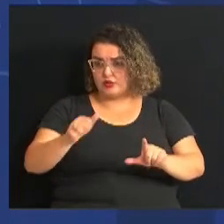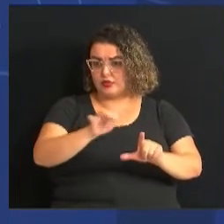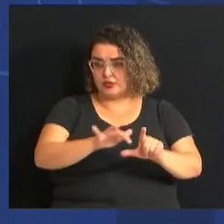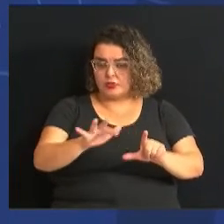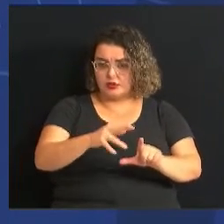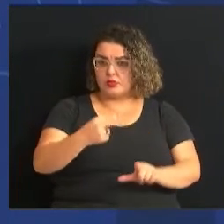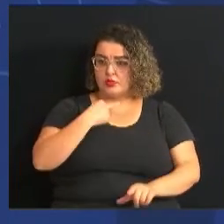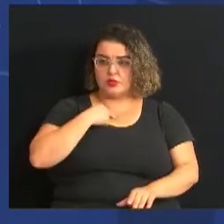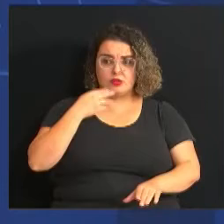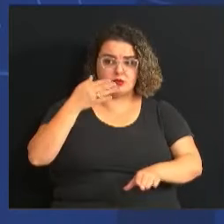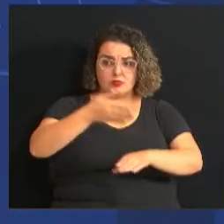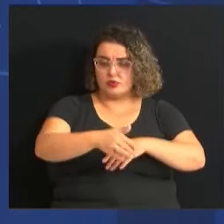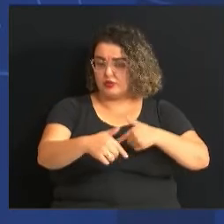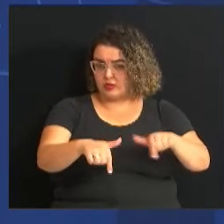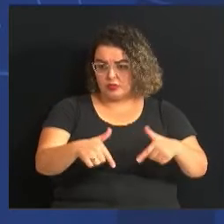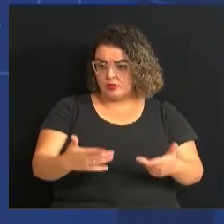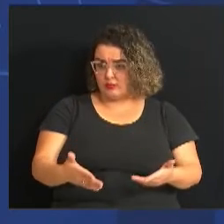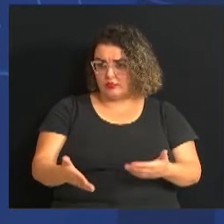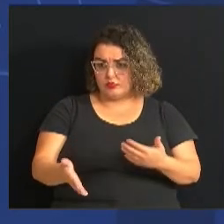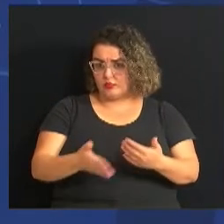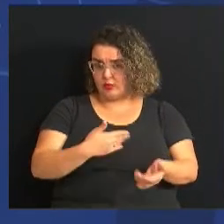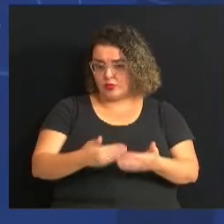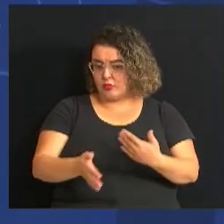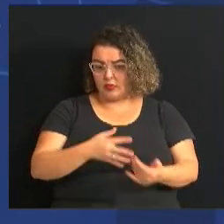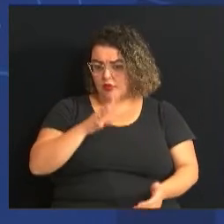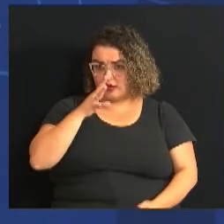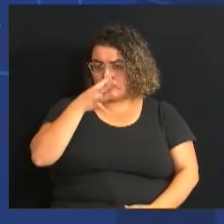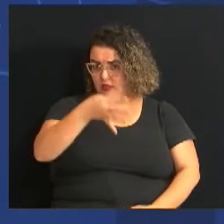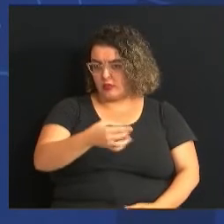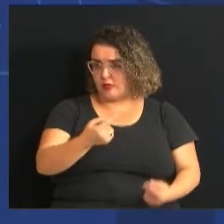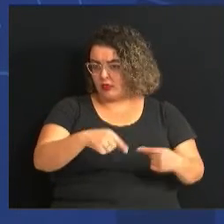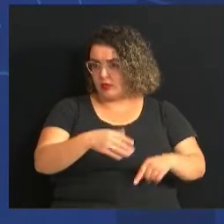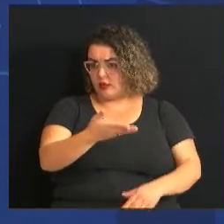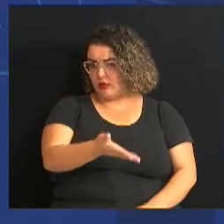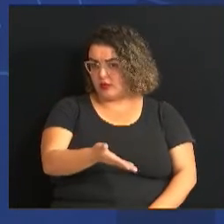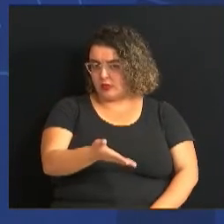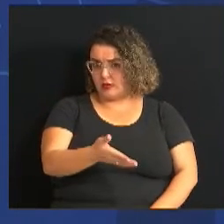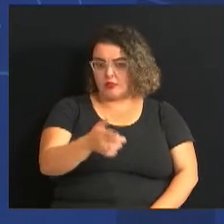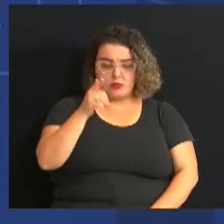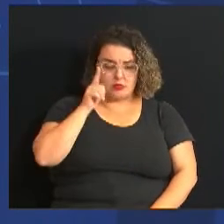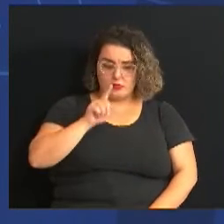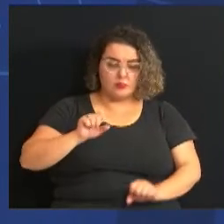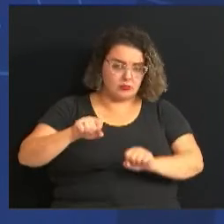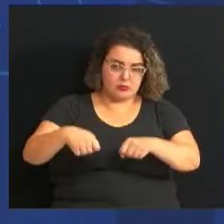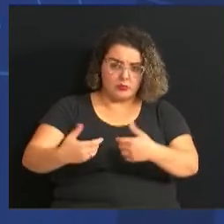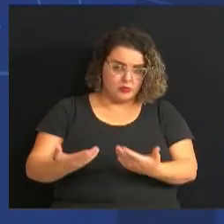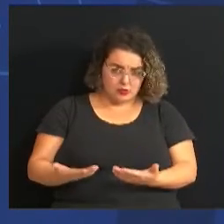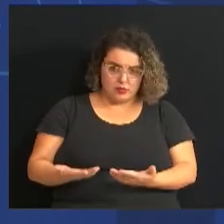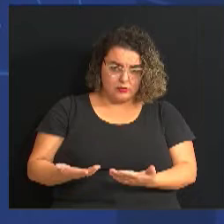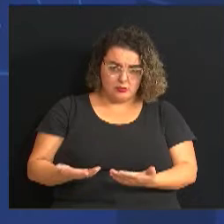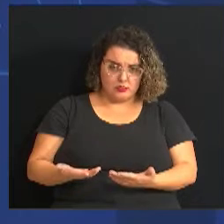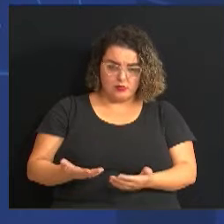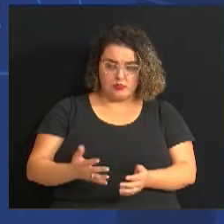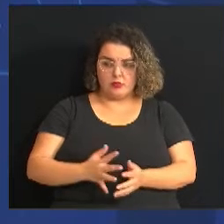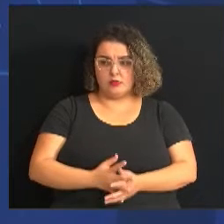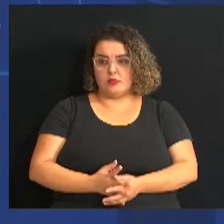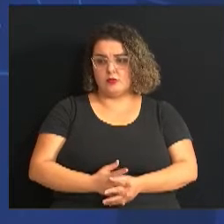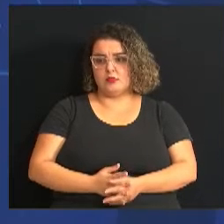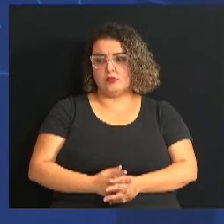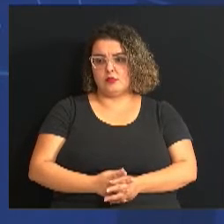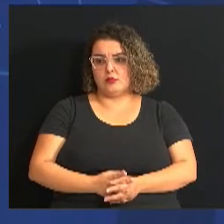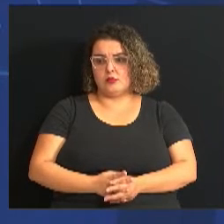mais trabalhar por alguma acusação que fizeram contra ele e ele não conseguia se defender. Então, foram